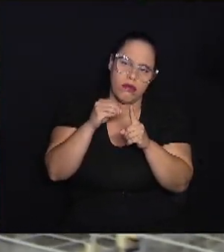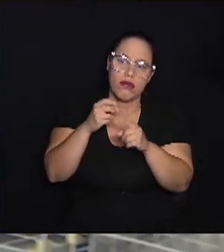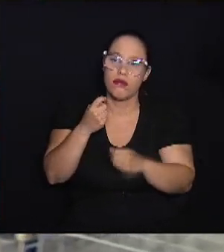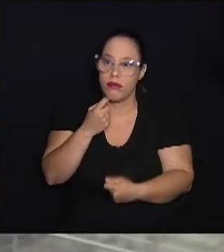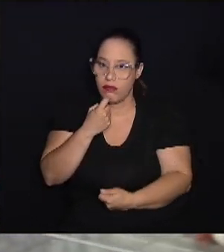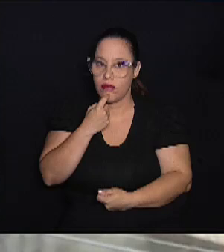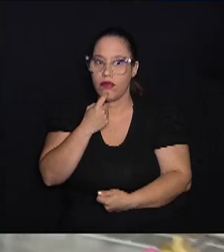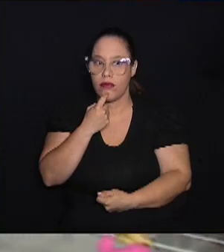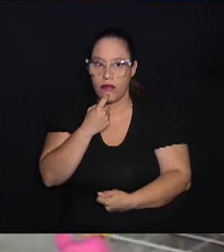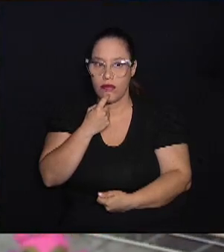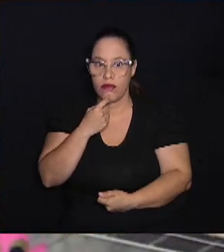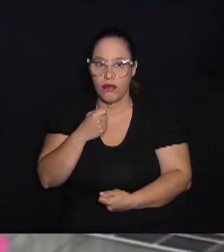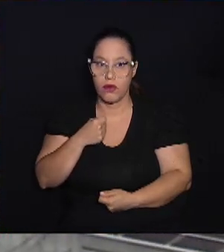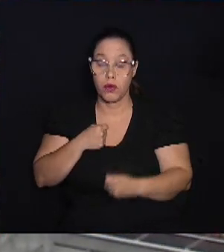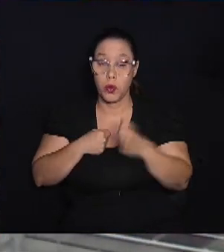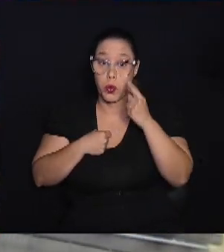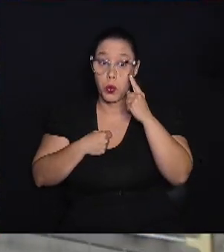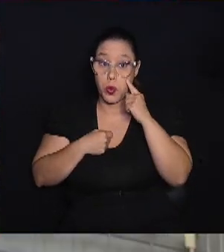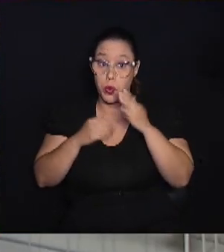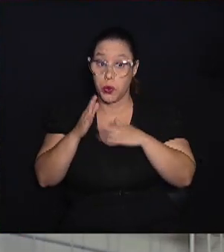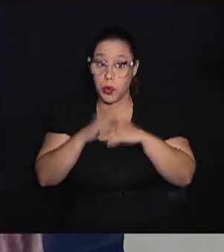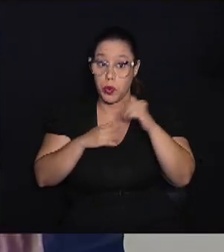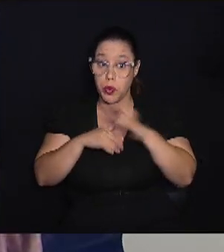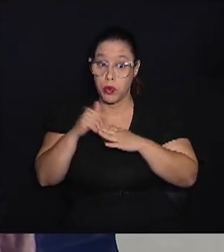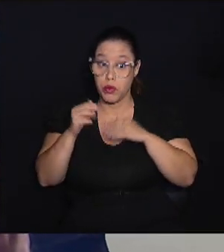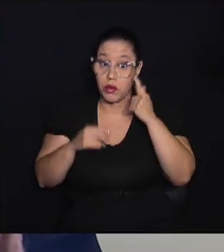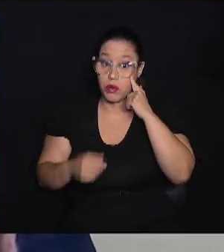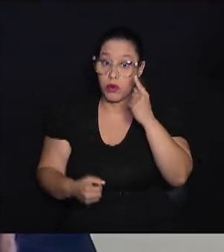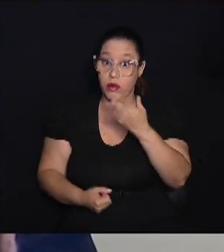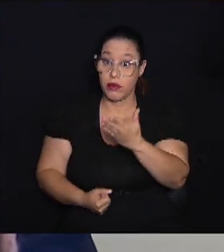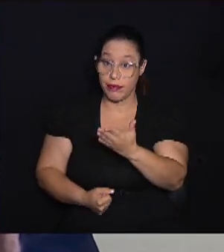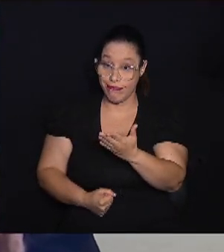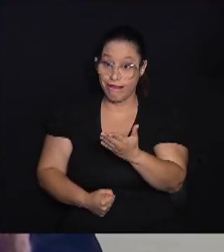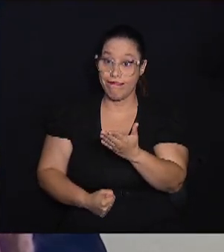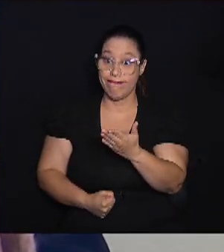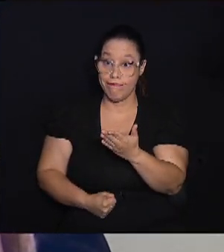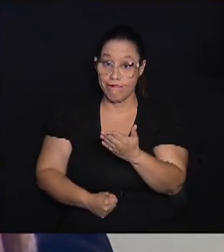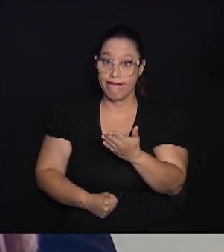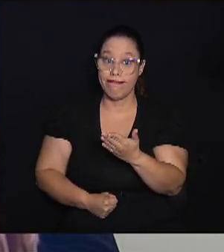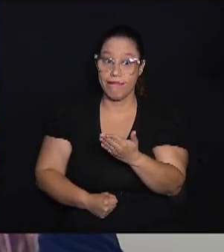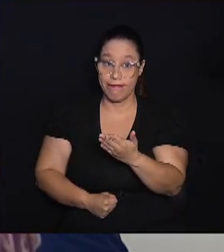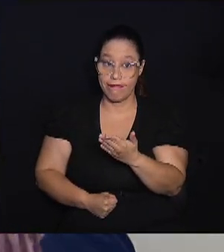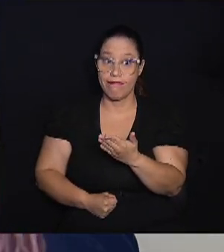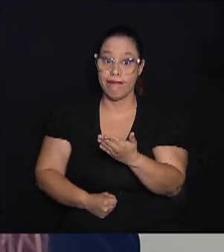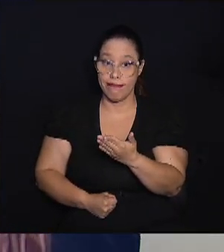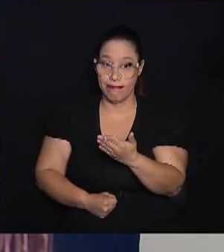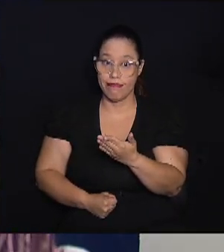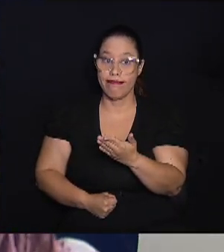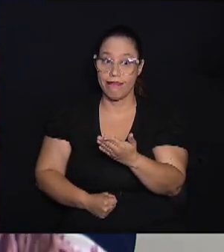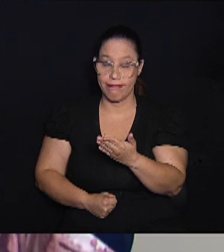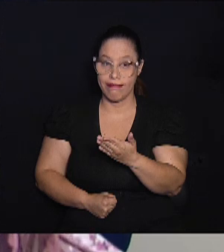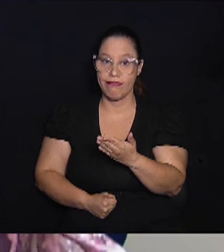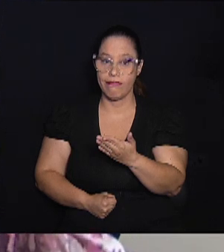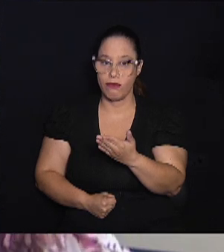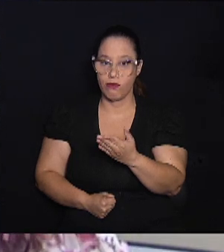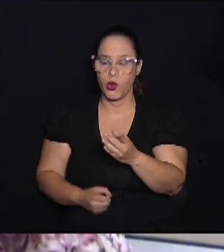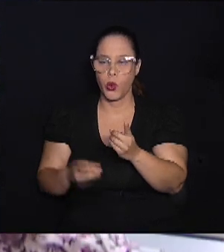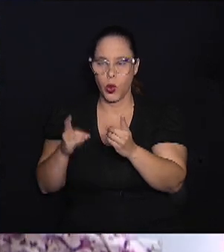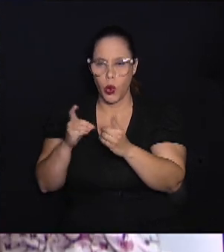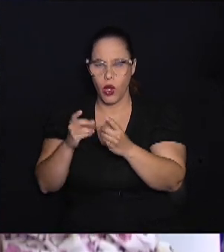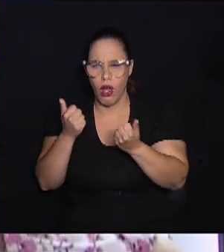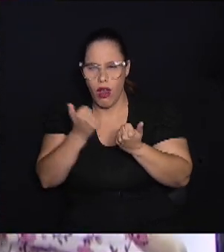município. Entre os serviços oferecidos estão o acolhimento e atendimento psicossocial, que inclui